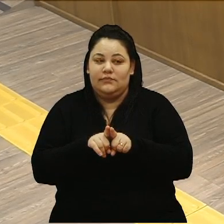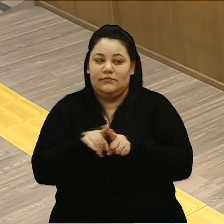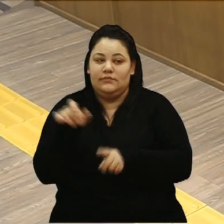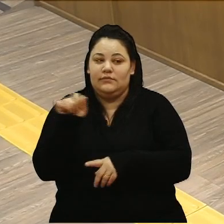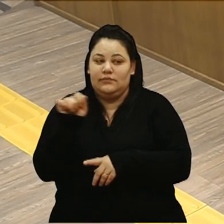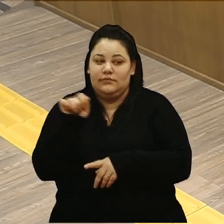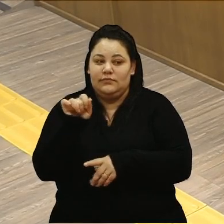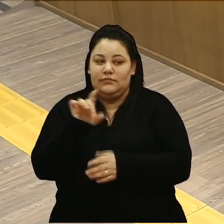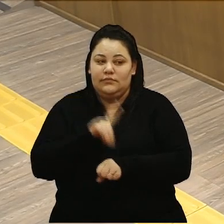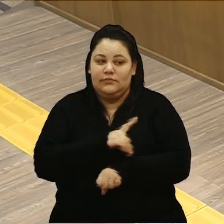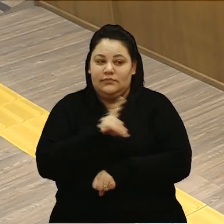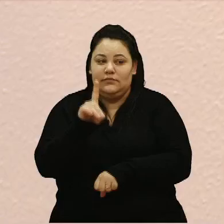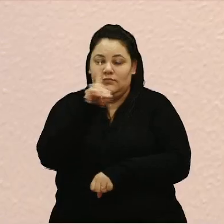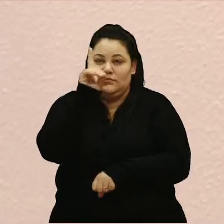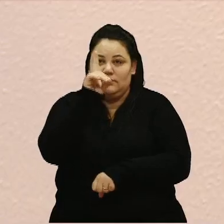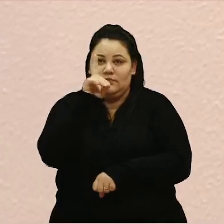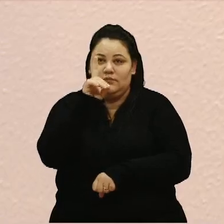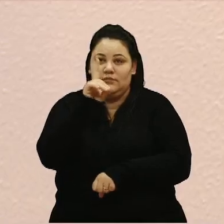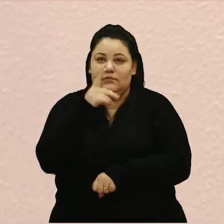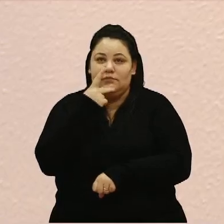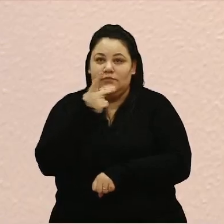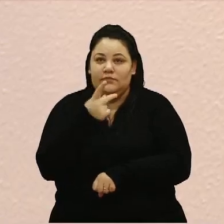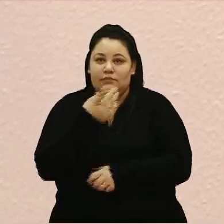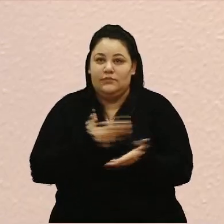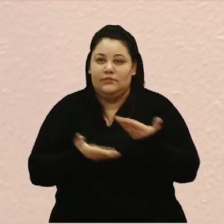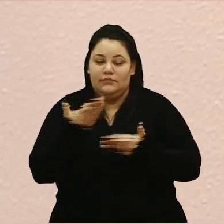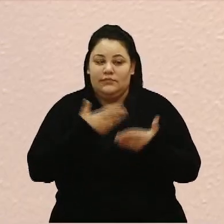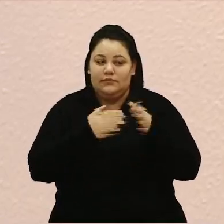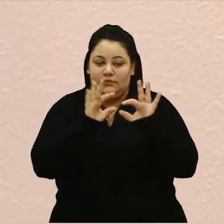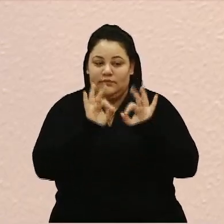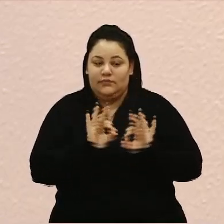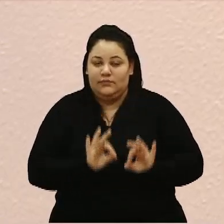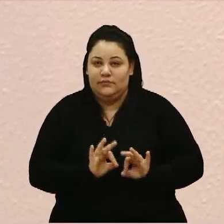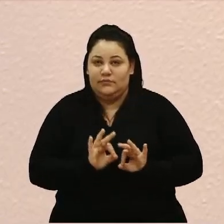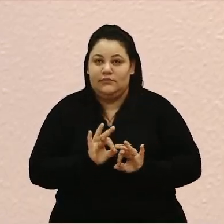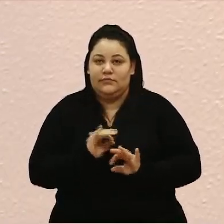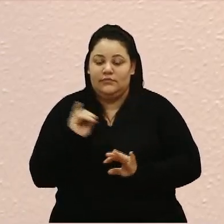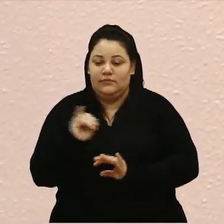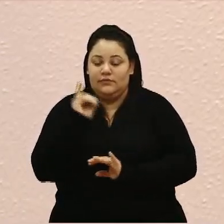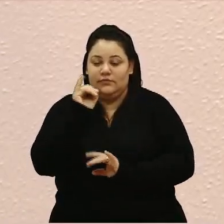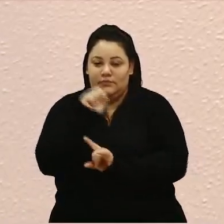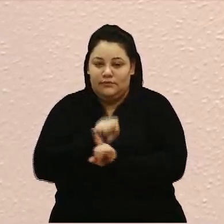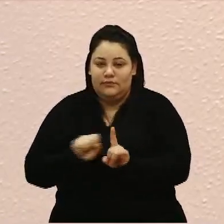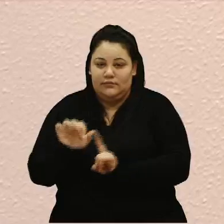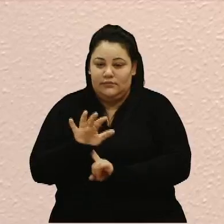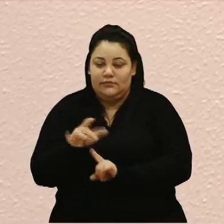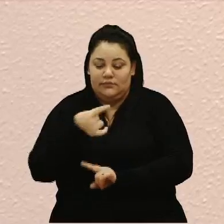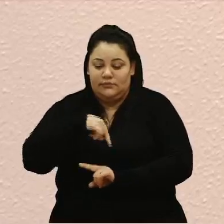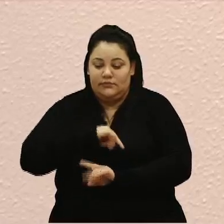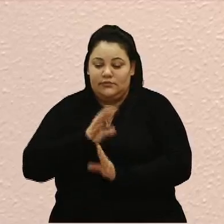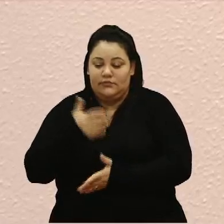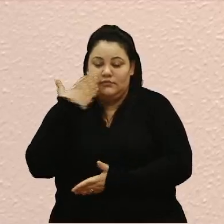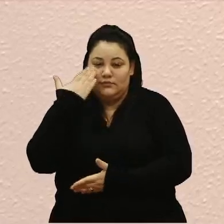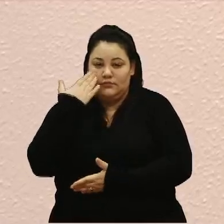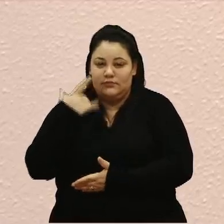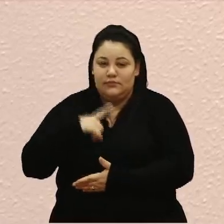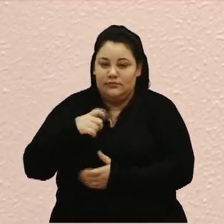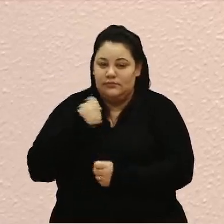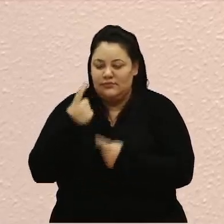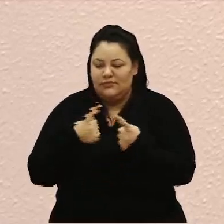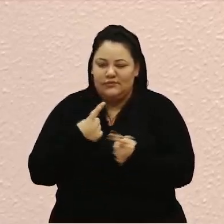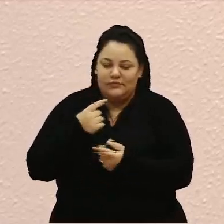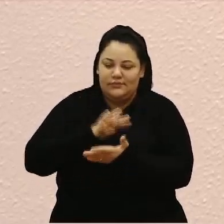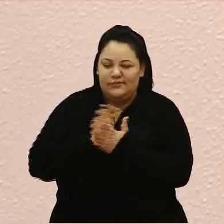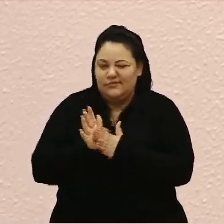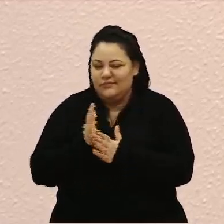nós precisamos cada vez mais tratar essas questões que são tão importantes para a nossa sociedade e que nós sabemos que ainda tem alguns tabus, algumas questões que precisam